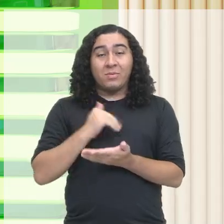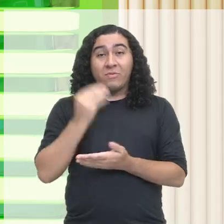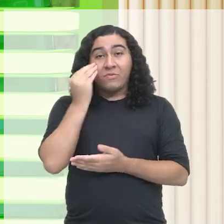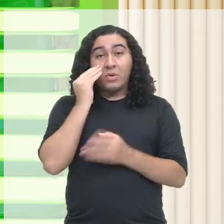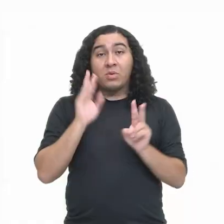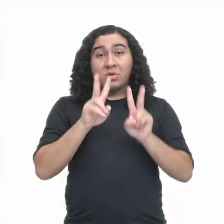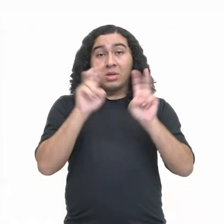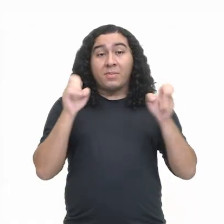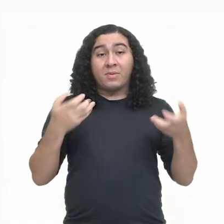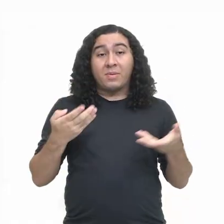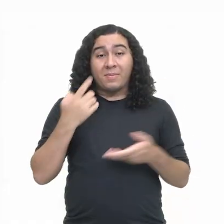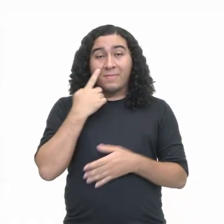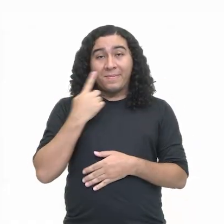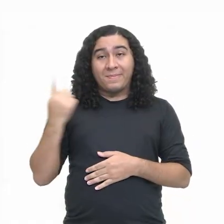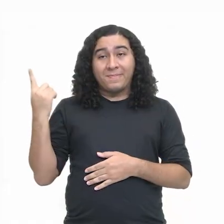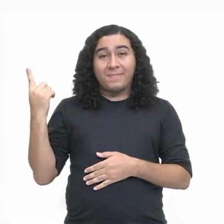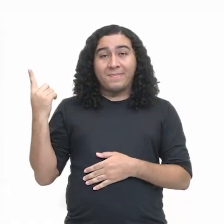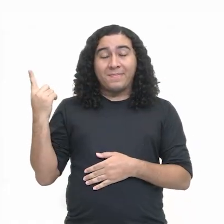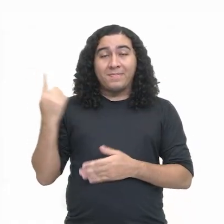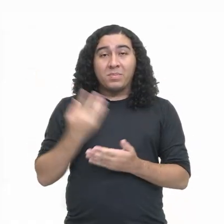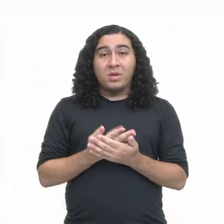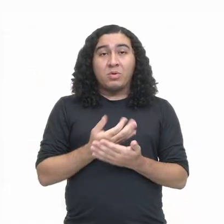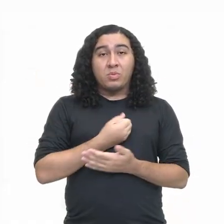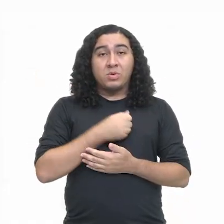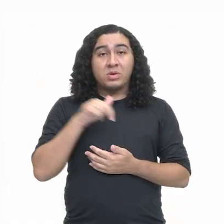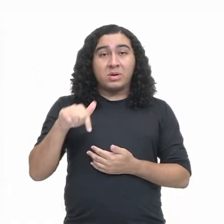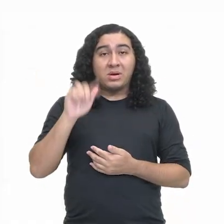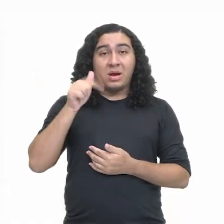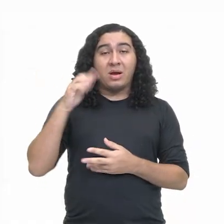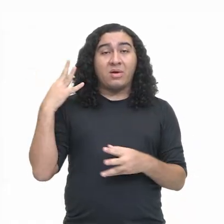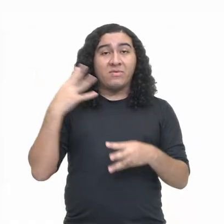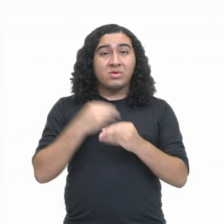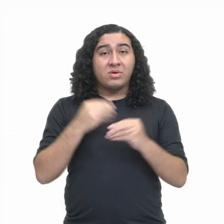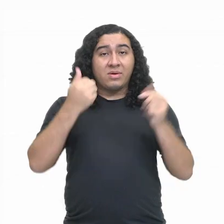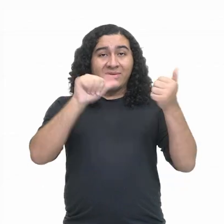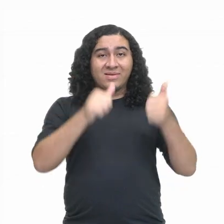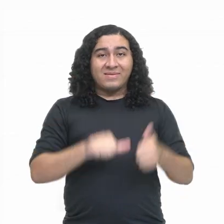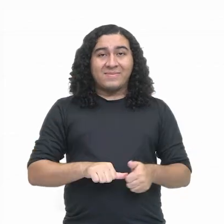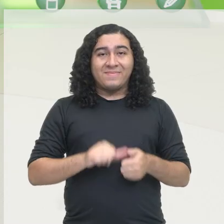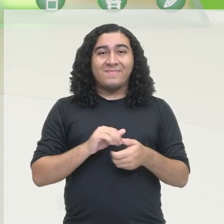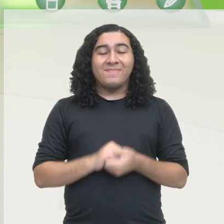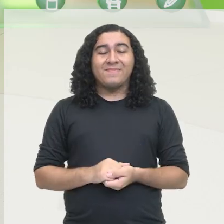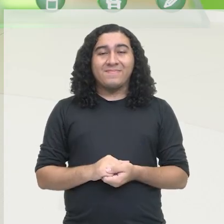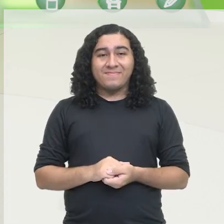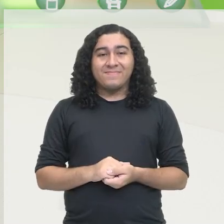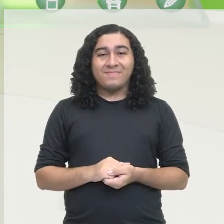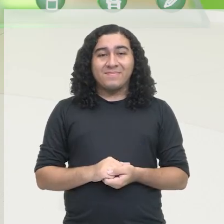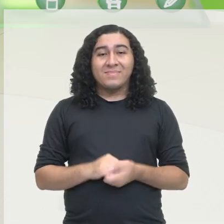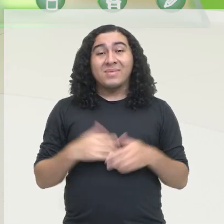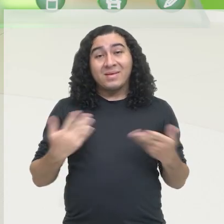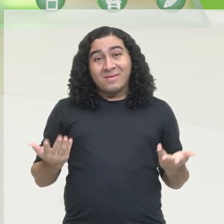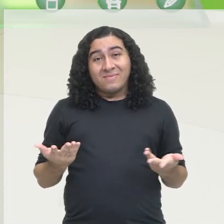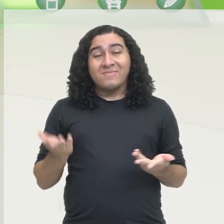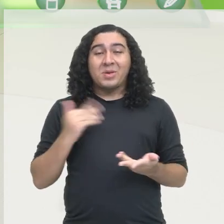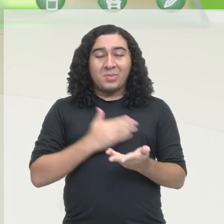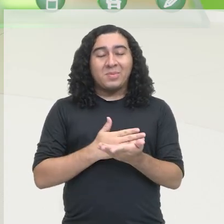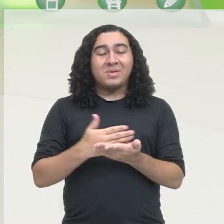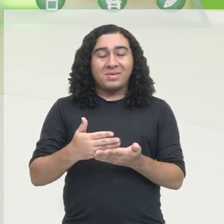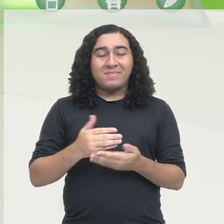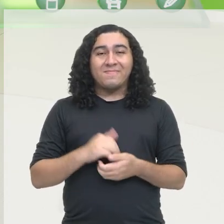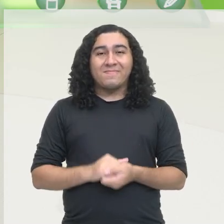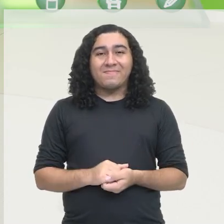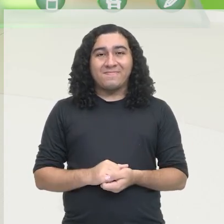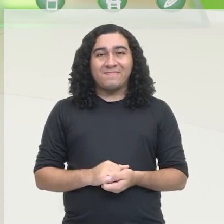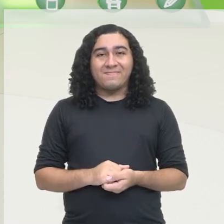qual é a nossa aula. A nossa aula de número 7 é revisão e avaliação. Então, vamos para a